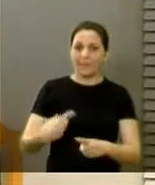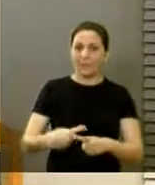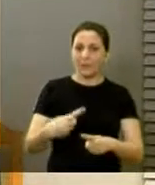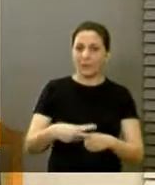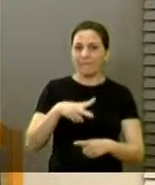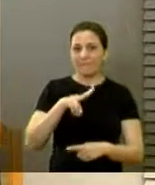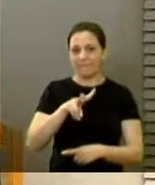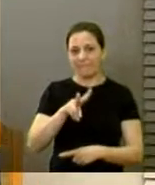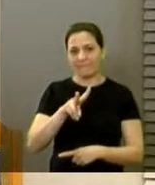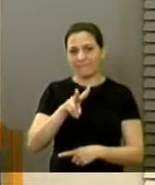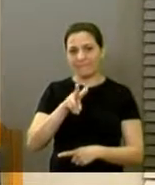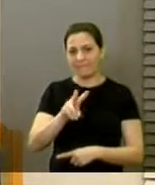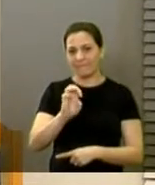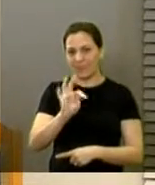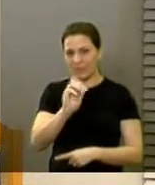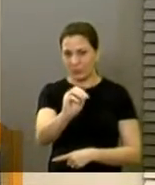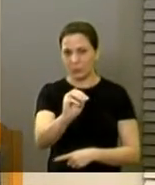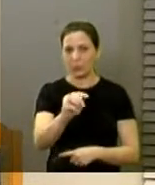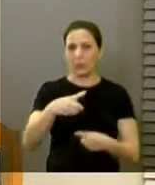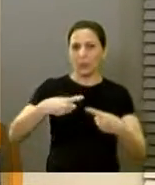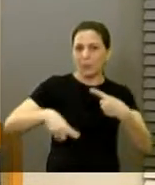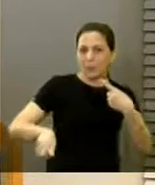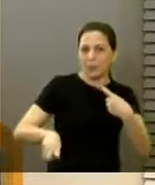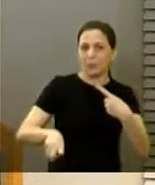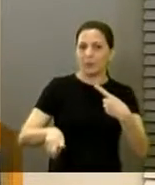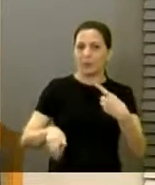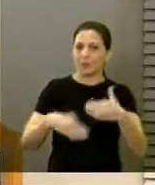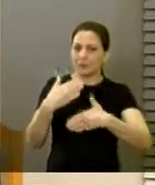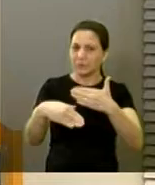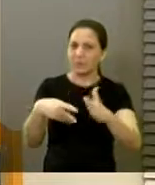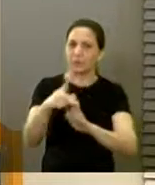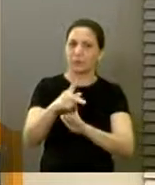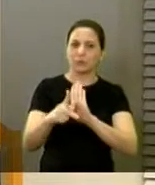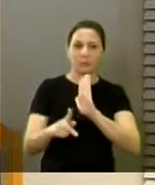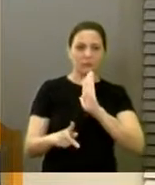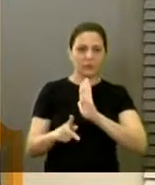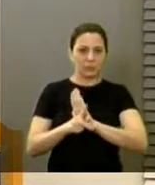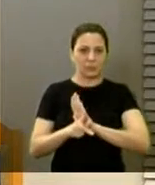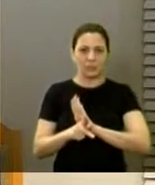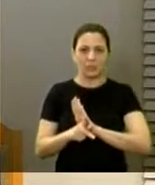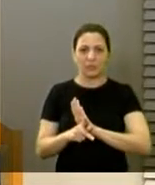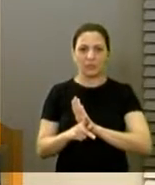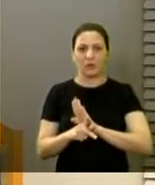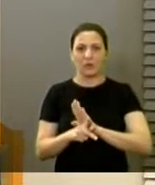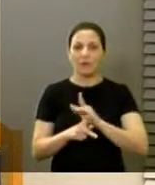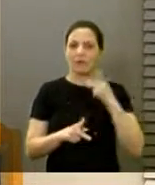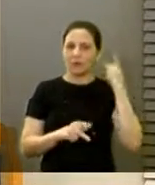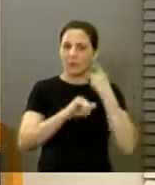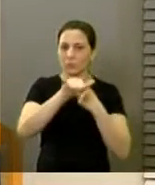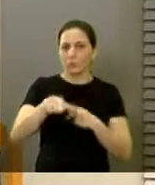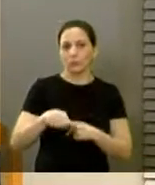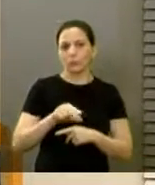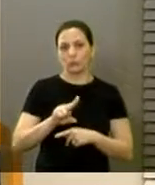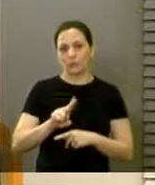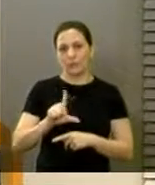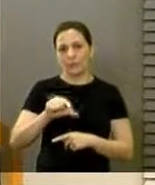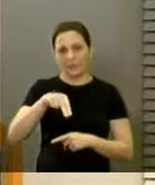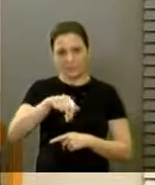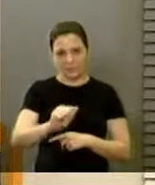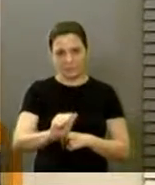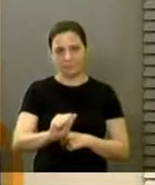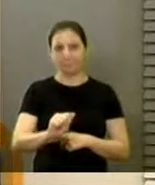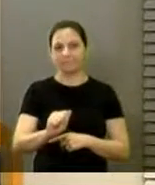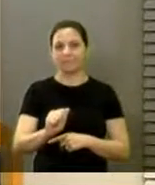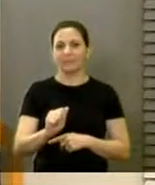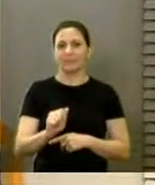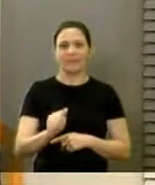proíbe o avanço do projeto da vereadora então é isso então aqui não tem que